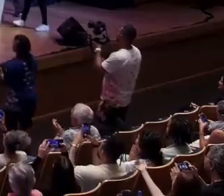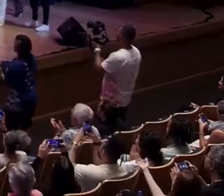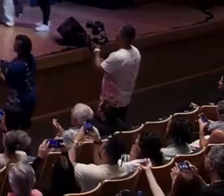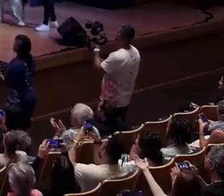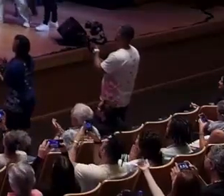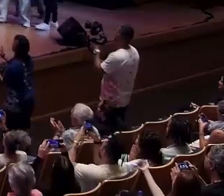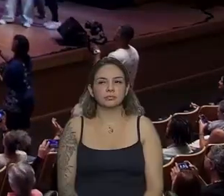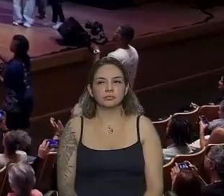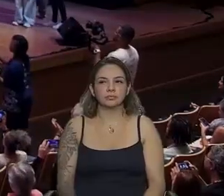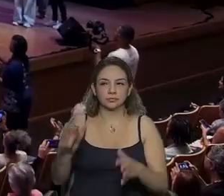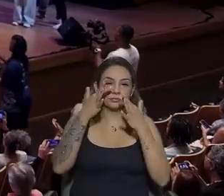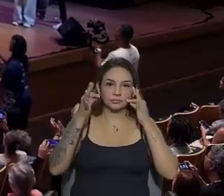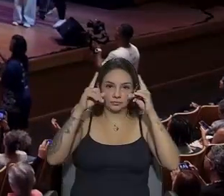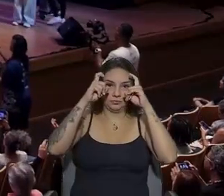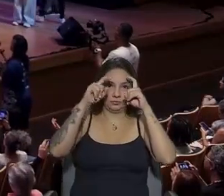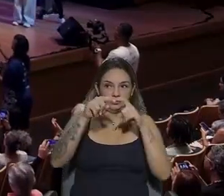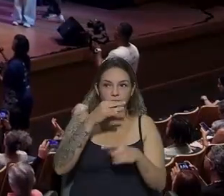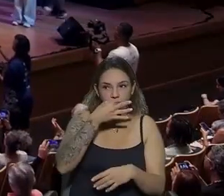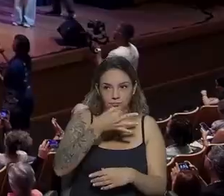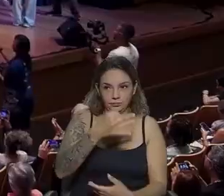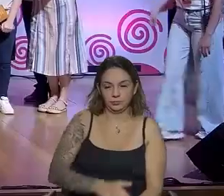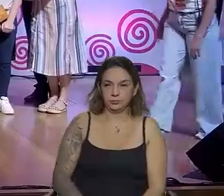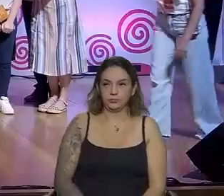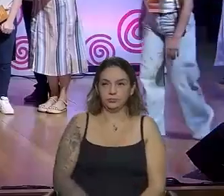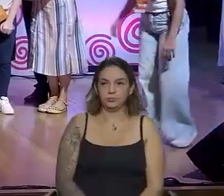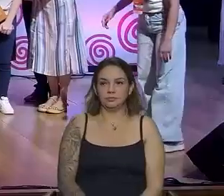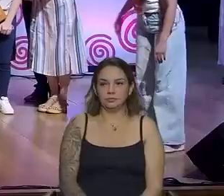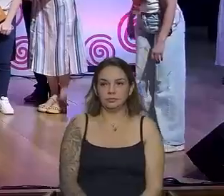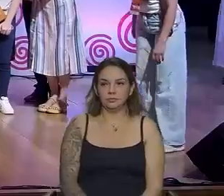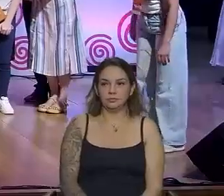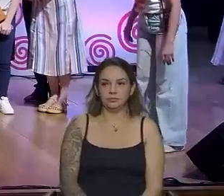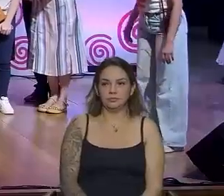Todo mundo fica atento à fotógrafa que está orientando a Bleia.